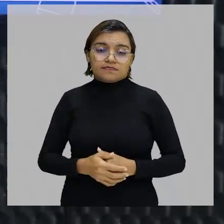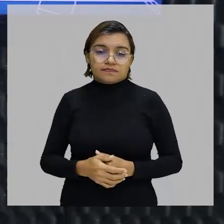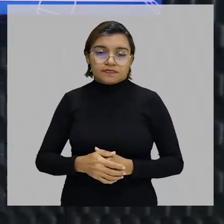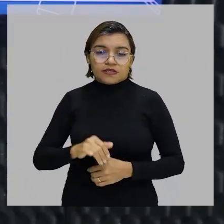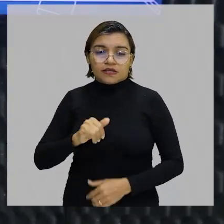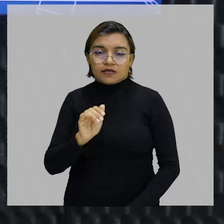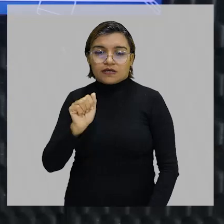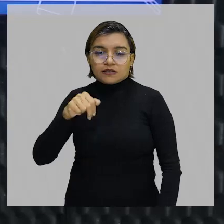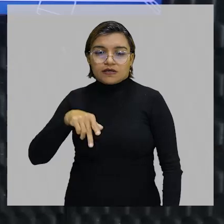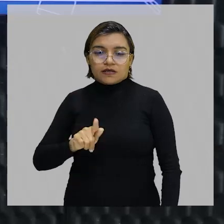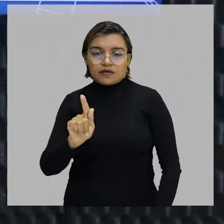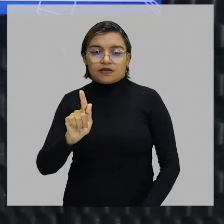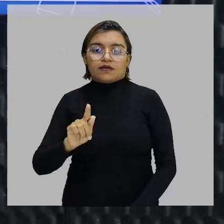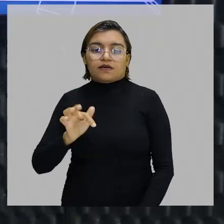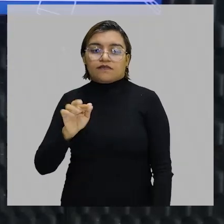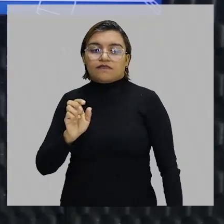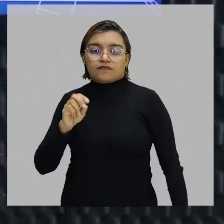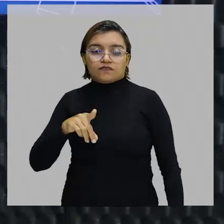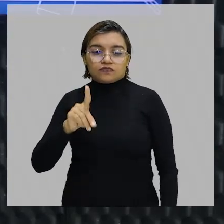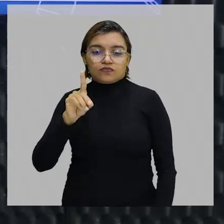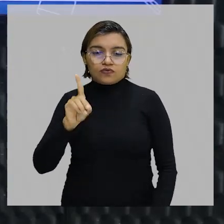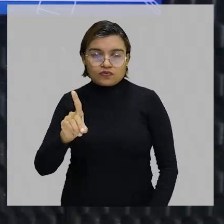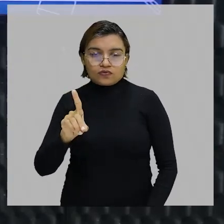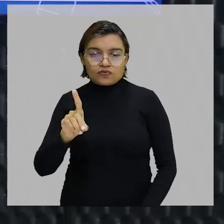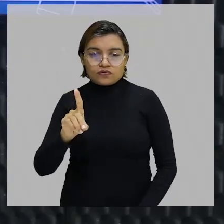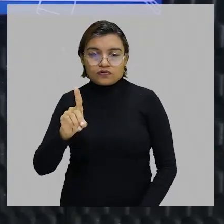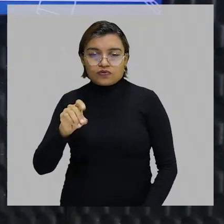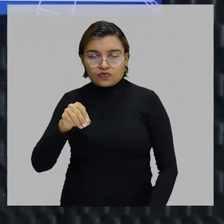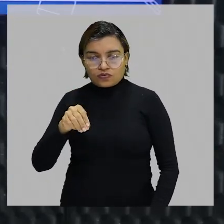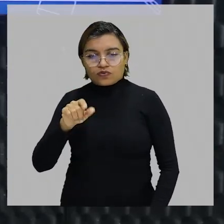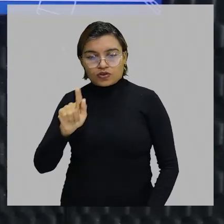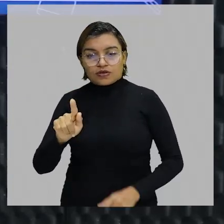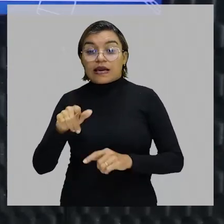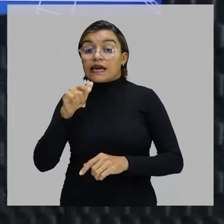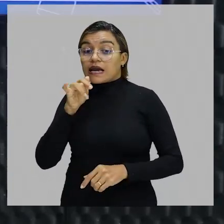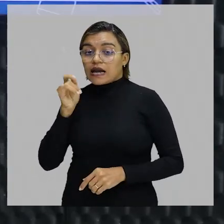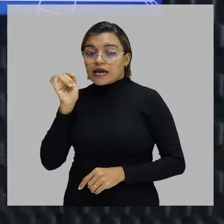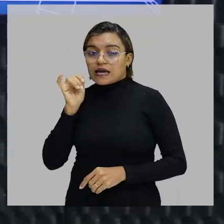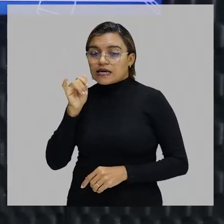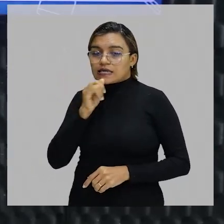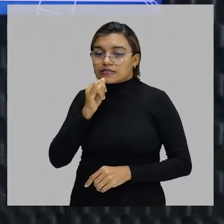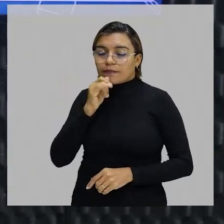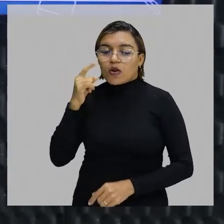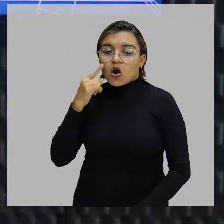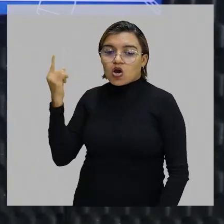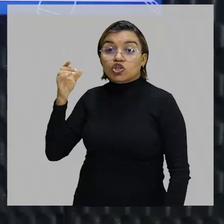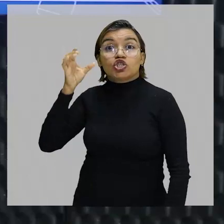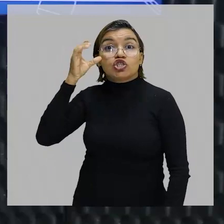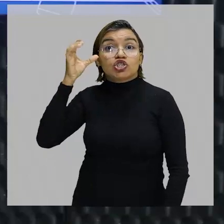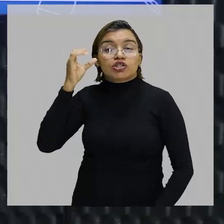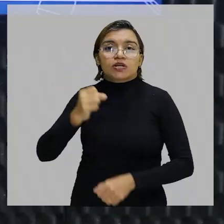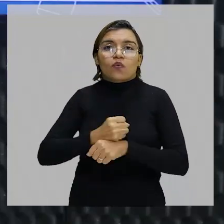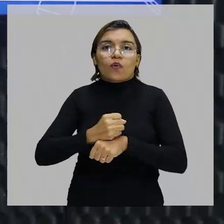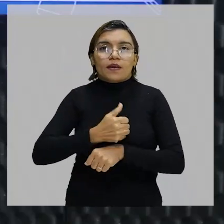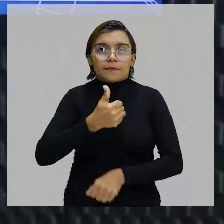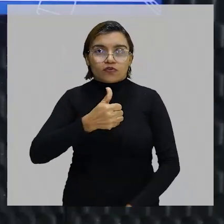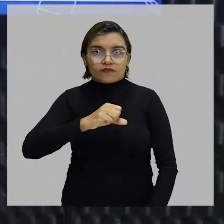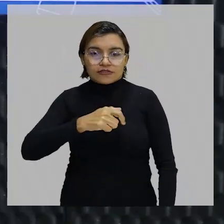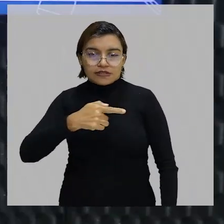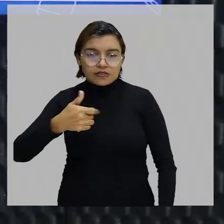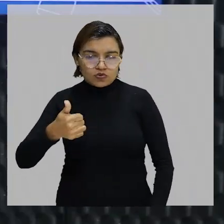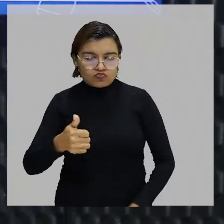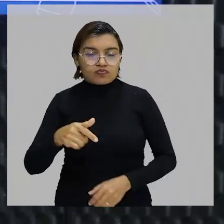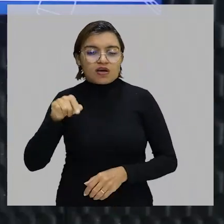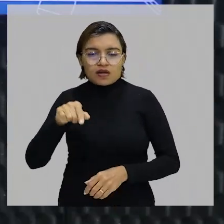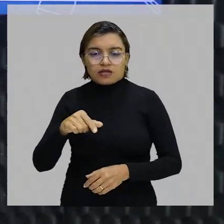China, de 1971, foi buscando artistas bem diferenciados, e ele faz paisagens mais lentas, mais silenciosas, que é uma coisa assim meio